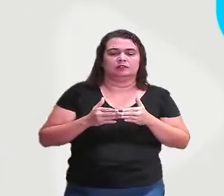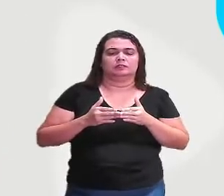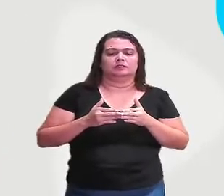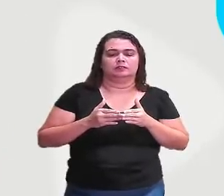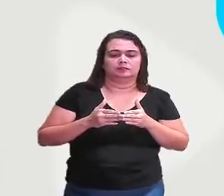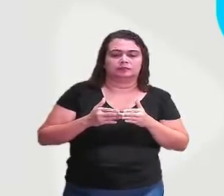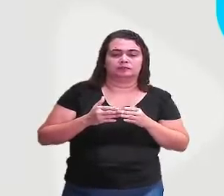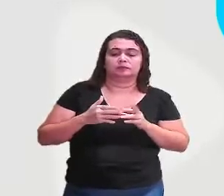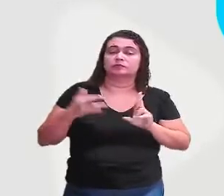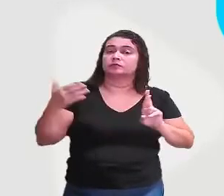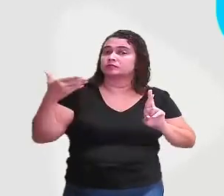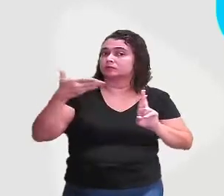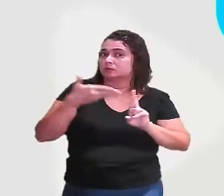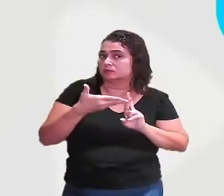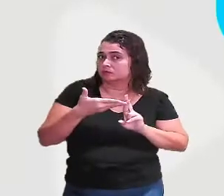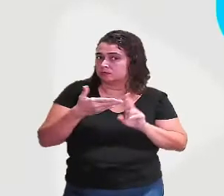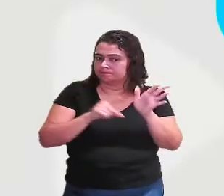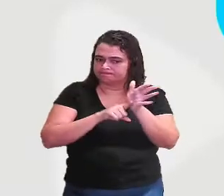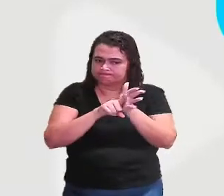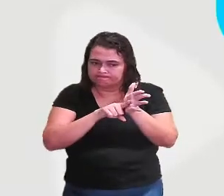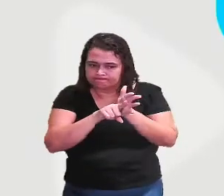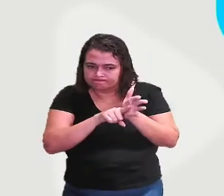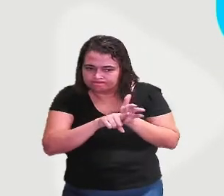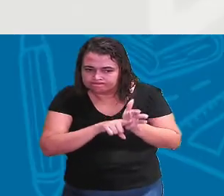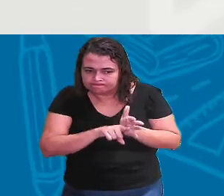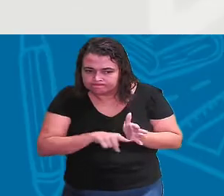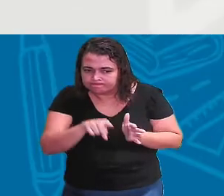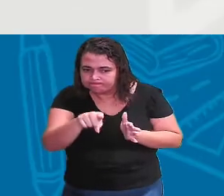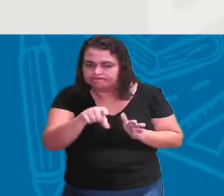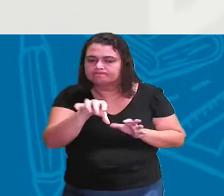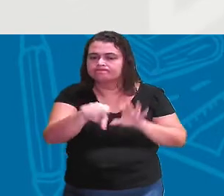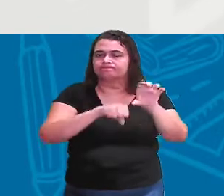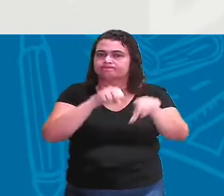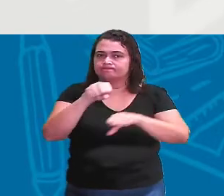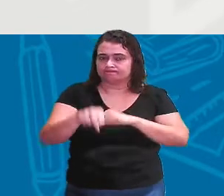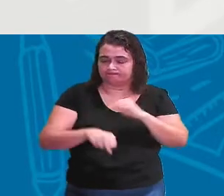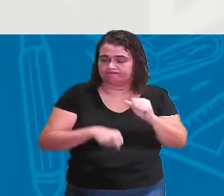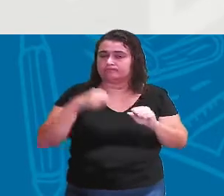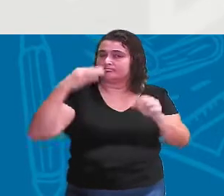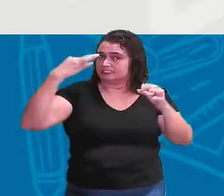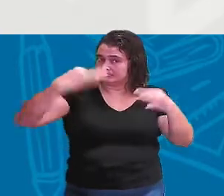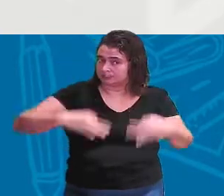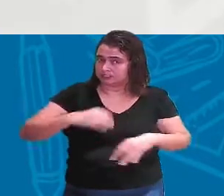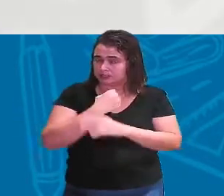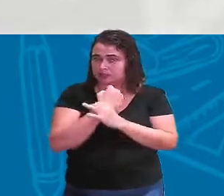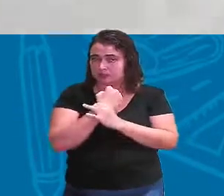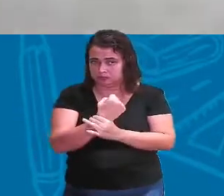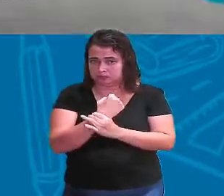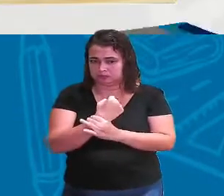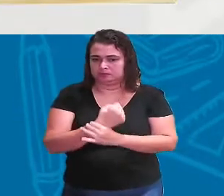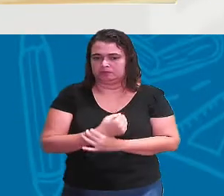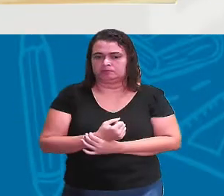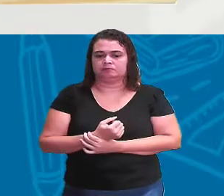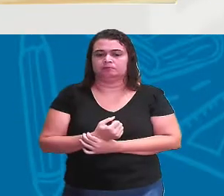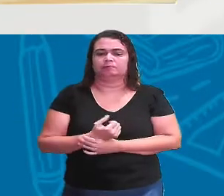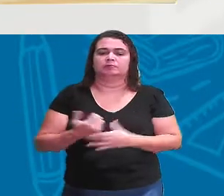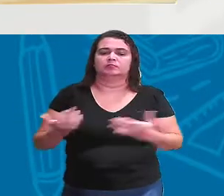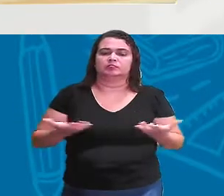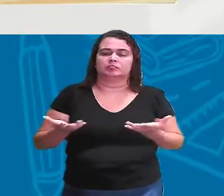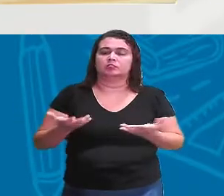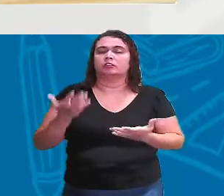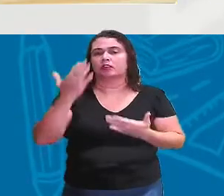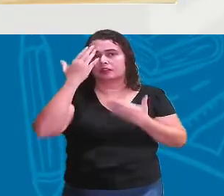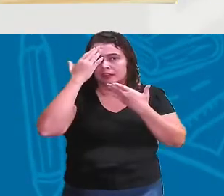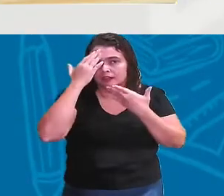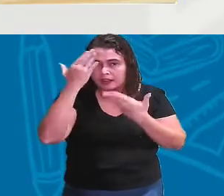nossas referências bibliográficas. Já vou pedir para a produção voltar aqui comigo, porque eu acho que é importante, porque é aquele momento que eu tenho que, com certeza,